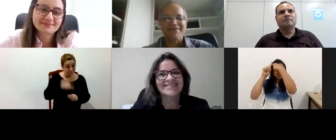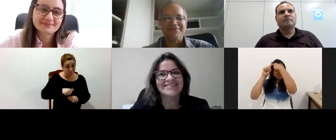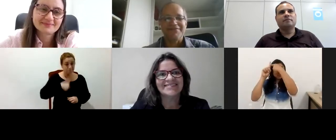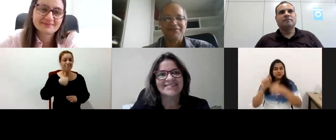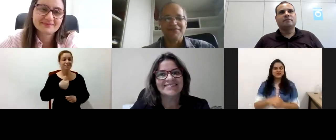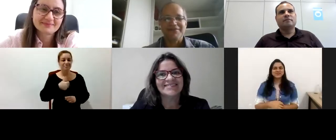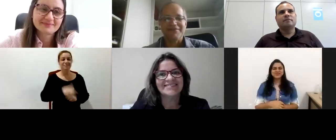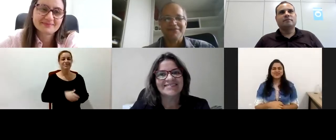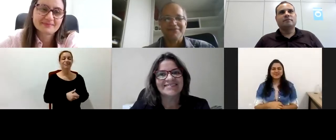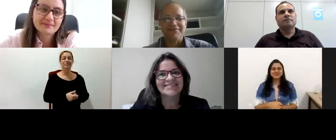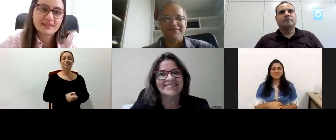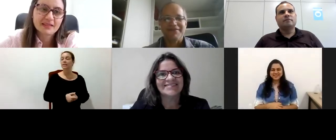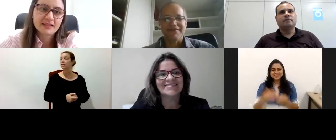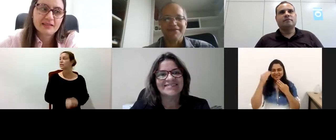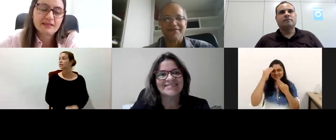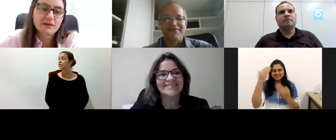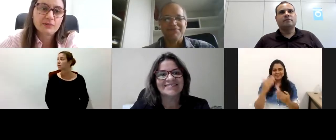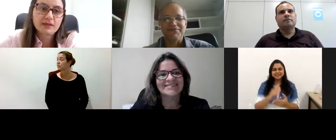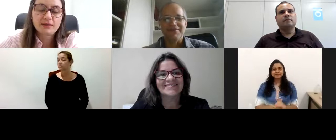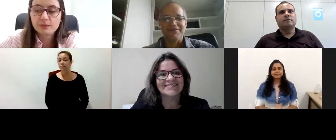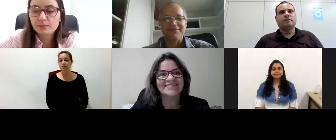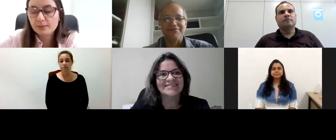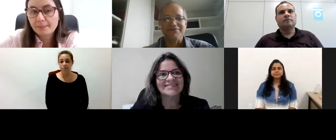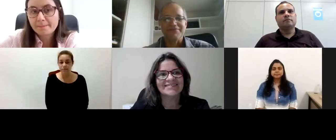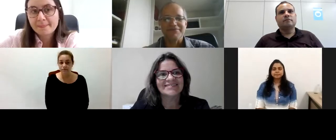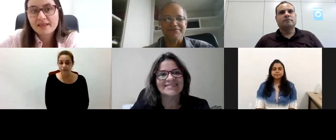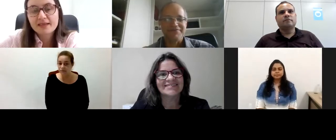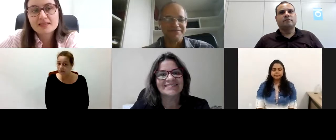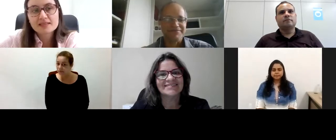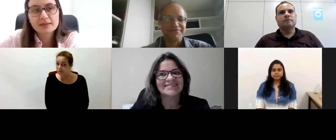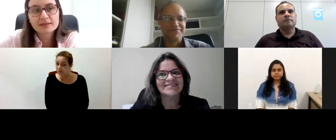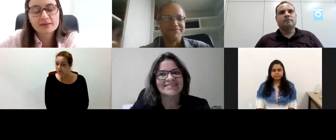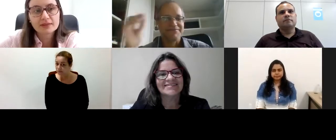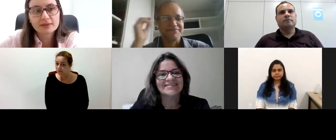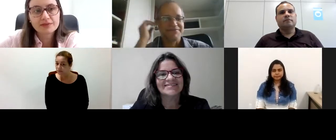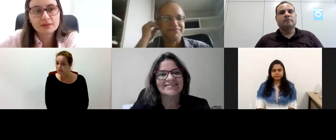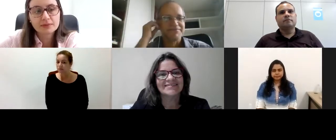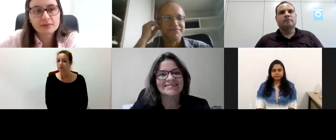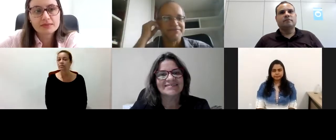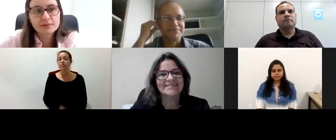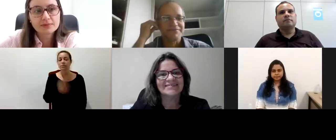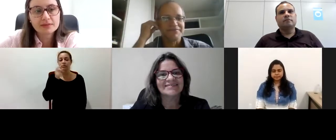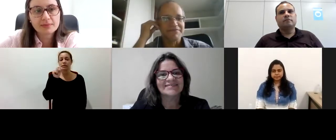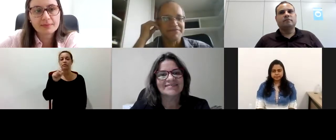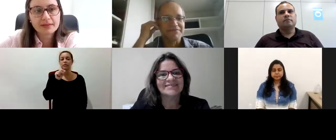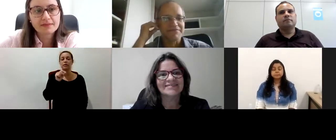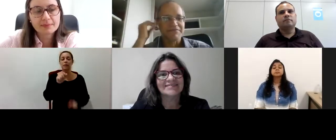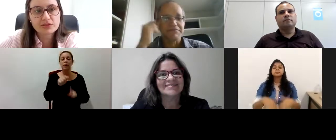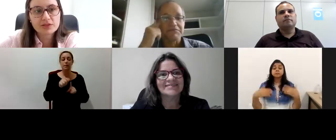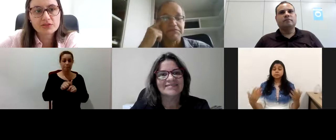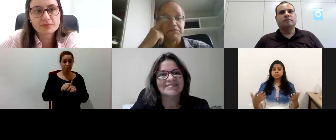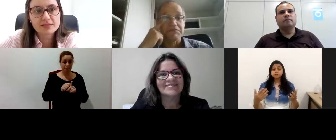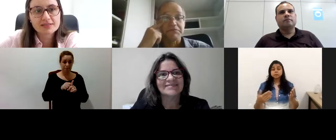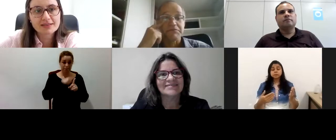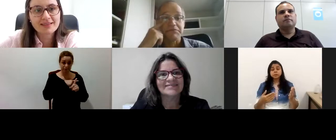Já tem edital, Poliana? Então, eles comentaram que até o final do mês iam mandar uma prévia